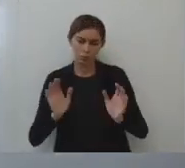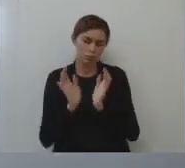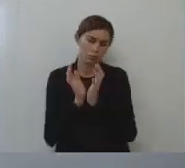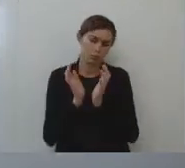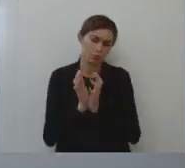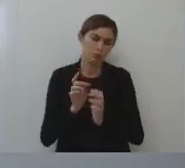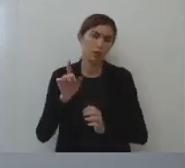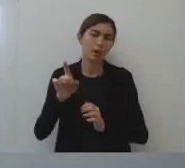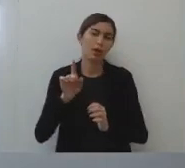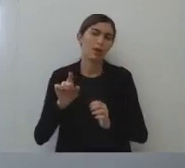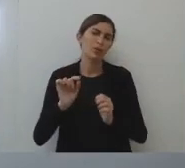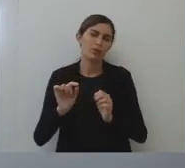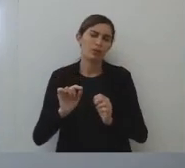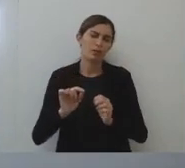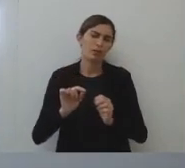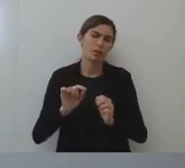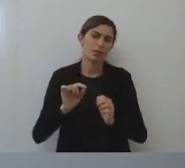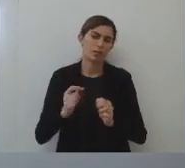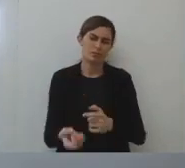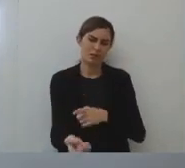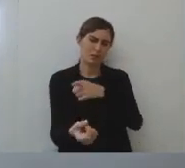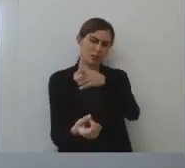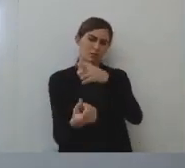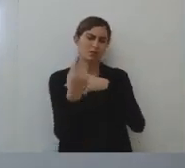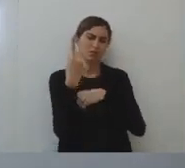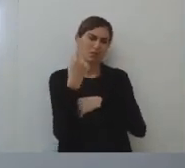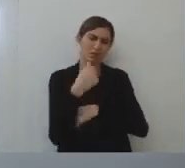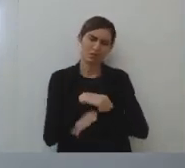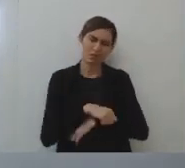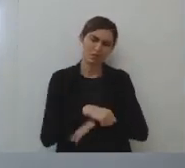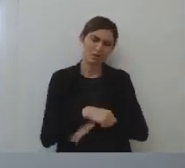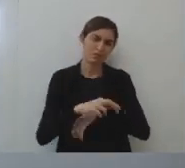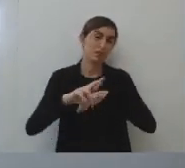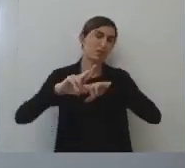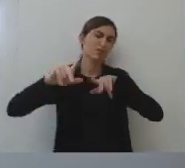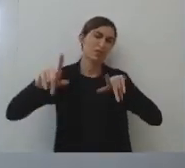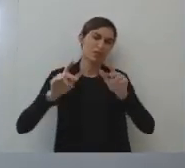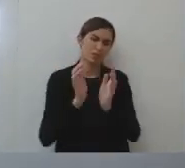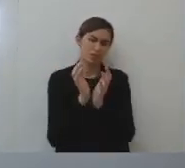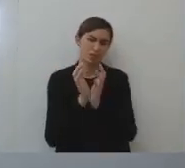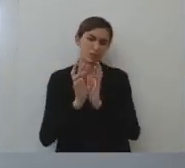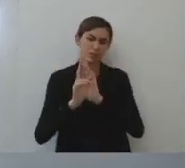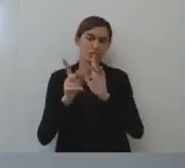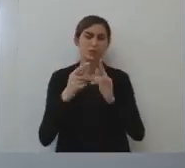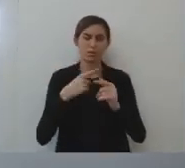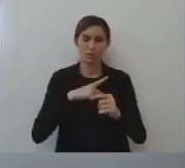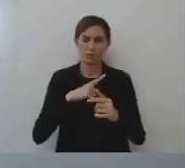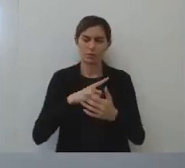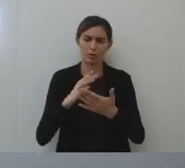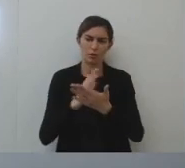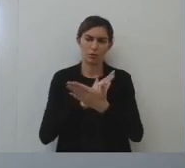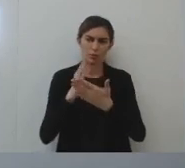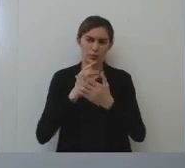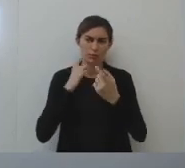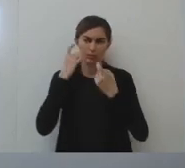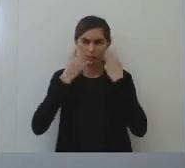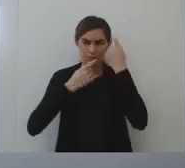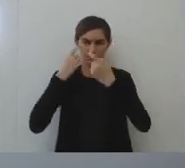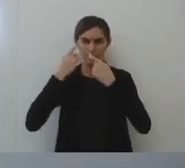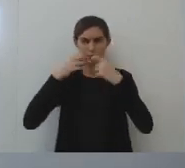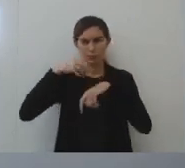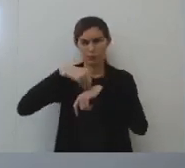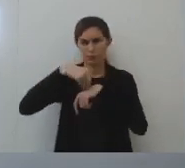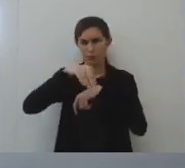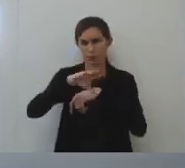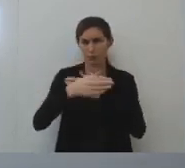grupo, ela vai ser tratada como estranha, como estrangeiro, certo? E aí eu tenho algumas preocupações que eu vou trazer para